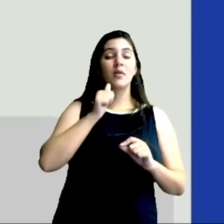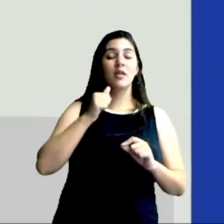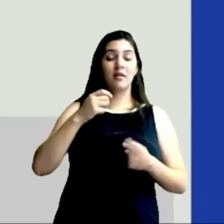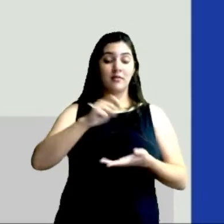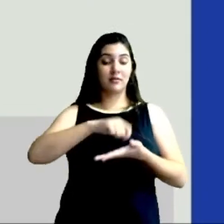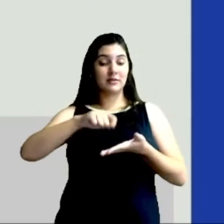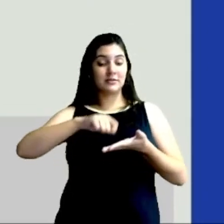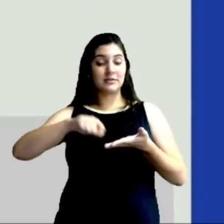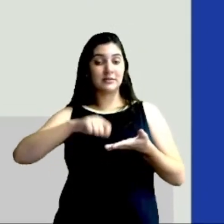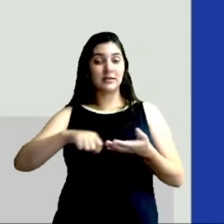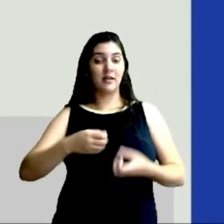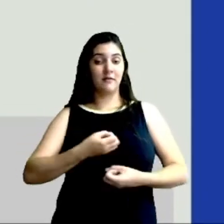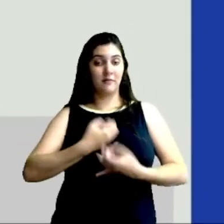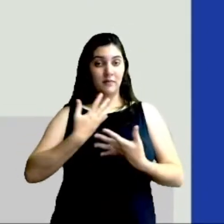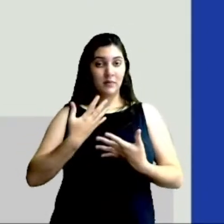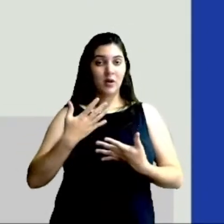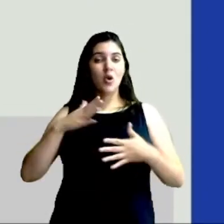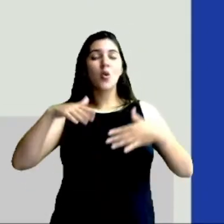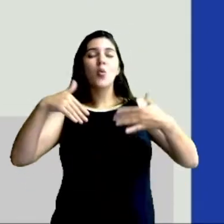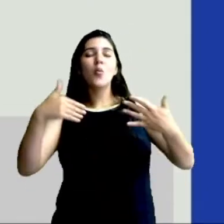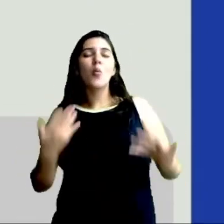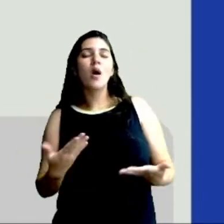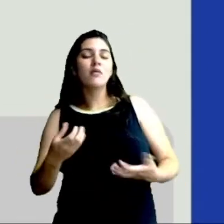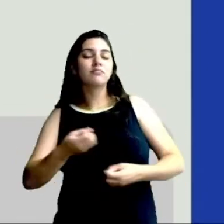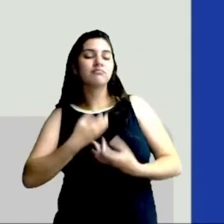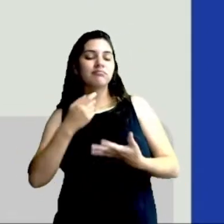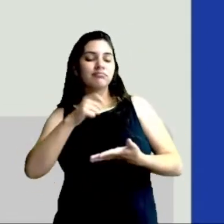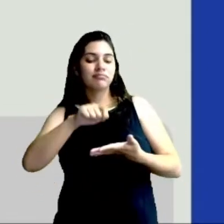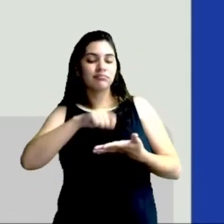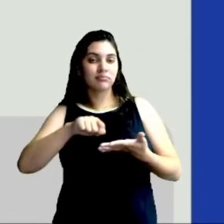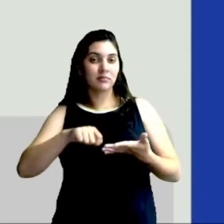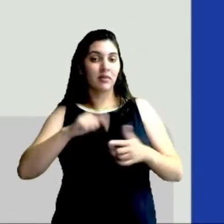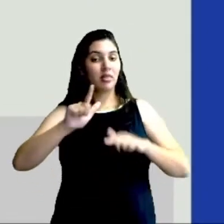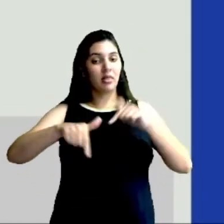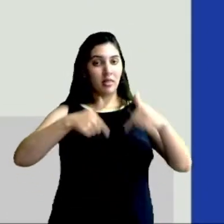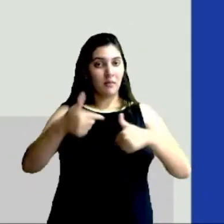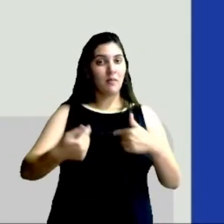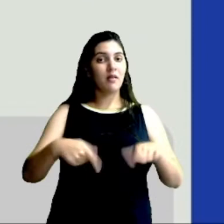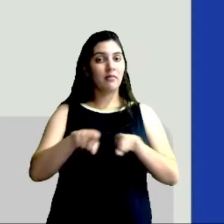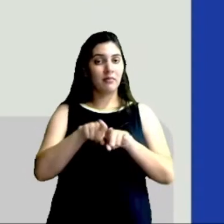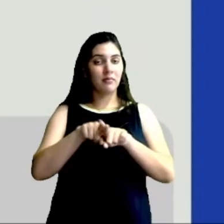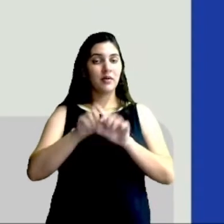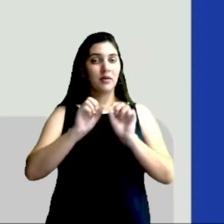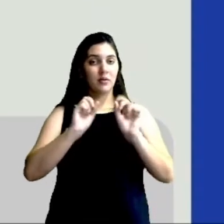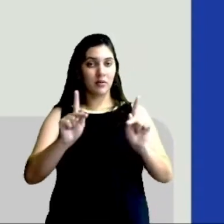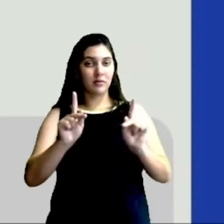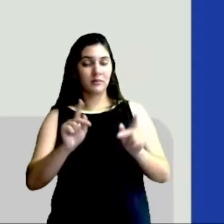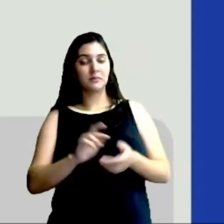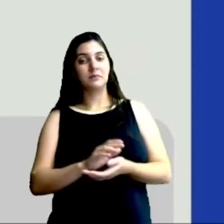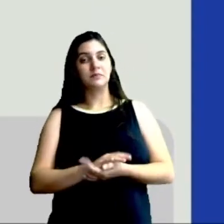quais são os poemas que eles escreveram Então a gente vai trabalhar também um pouquinho sobre isso